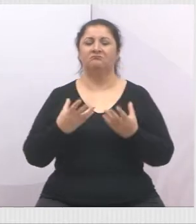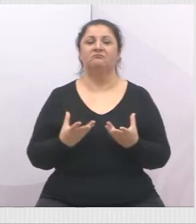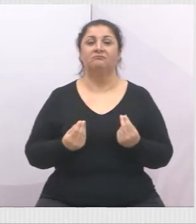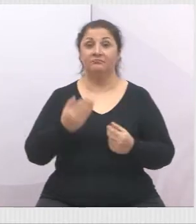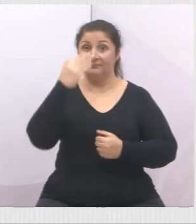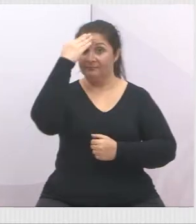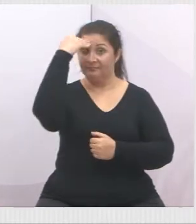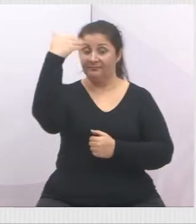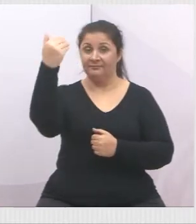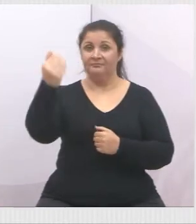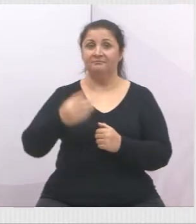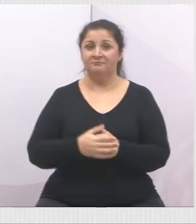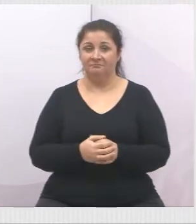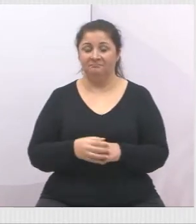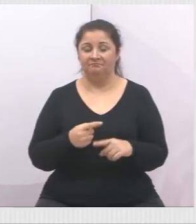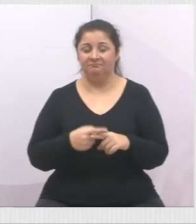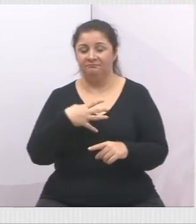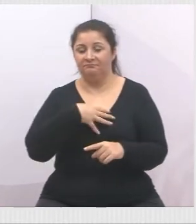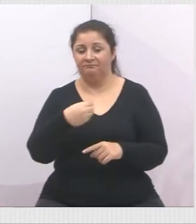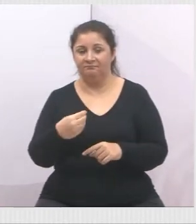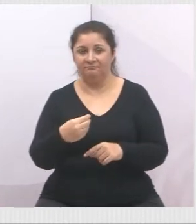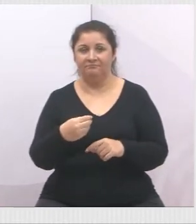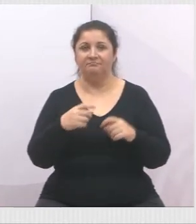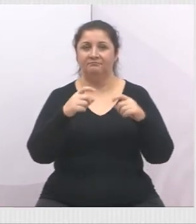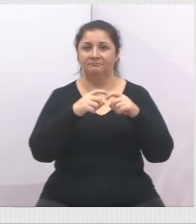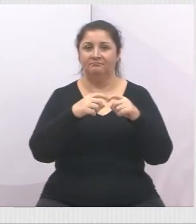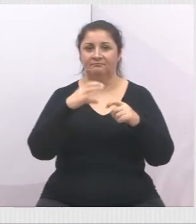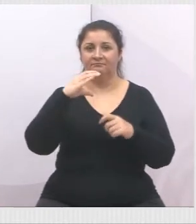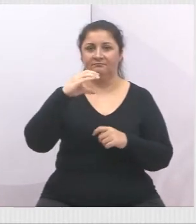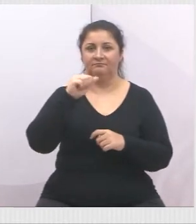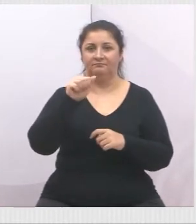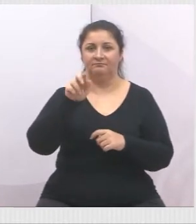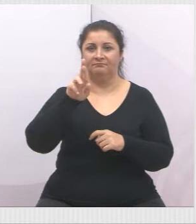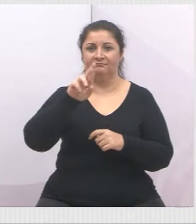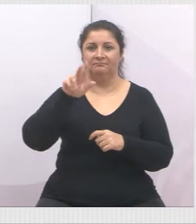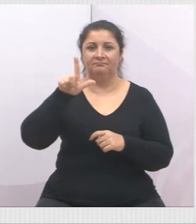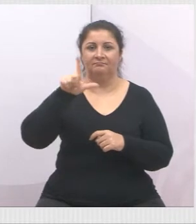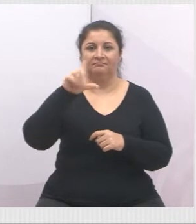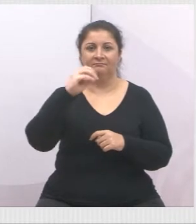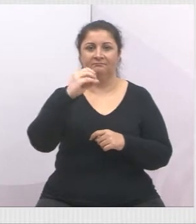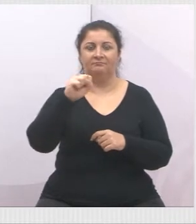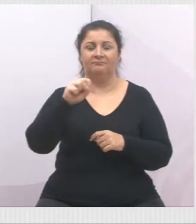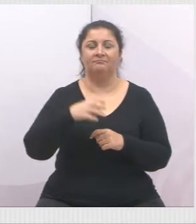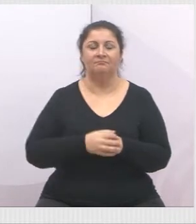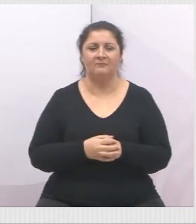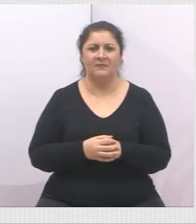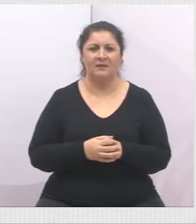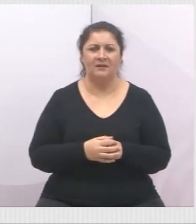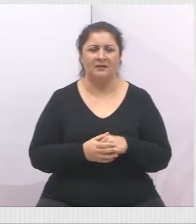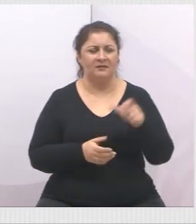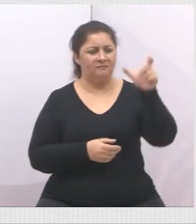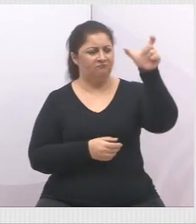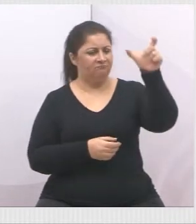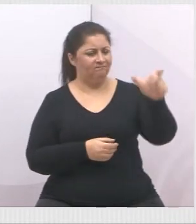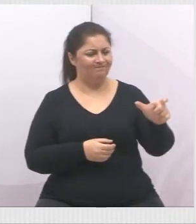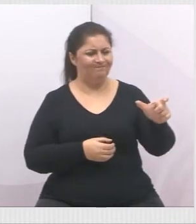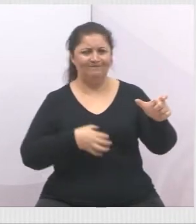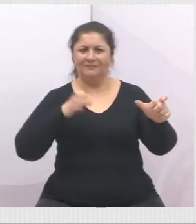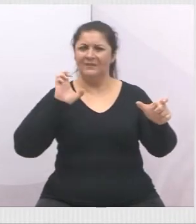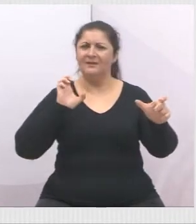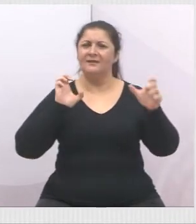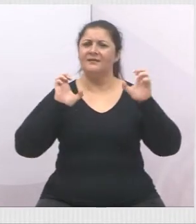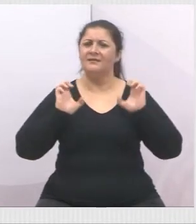honra de ser filha do Dr. Carlos. Meu pai era uma pessoa muito íntegra, muito